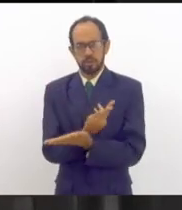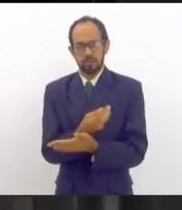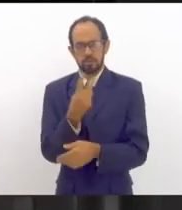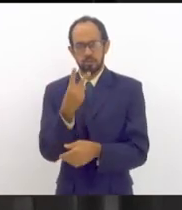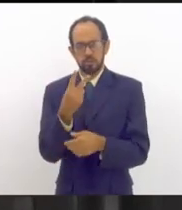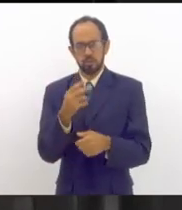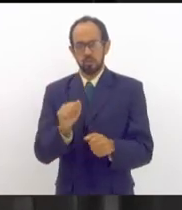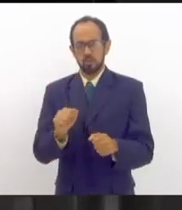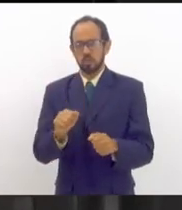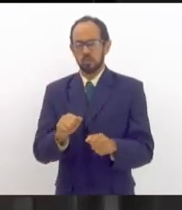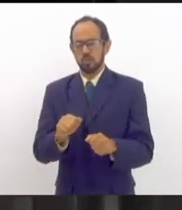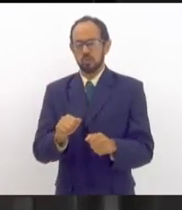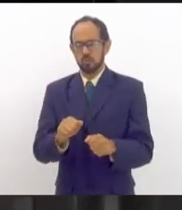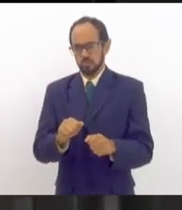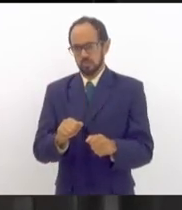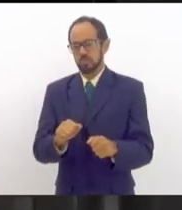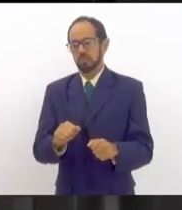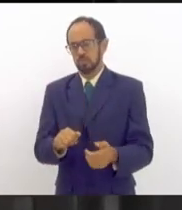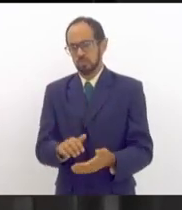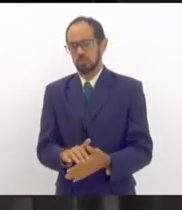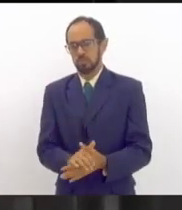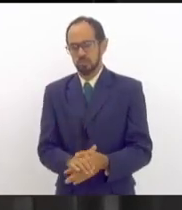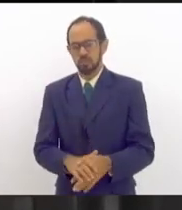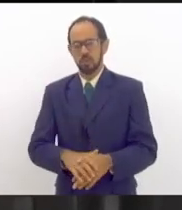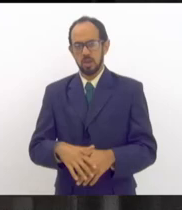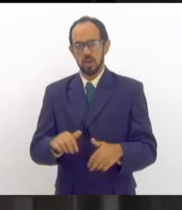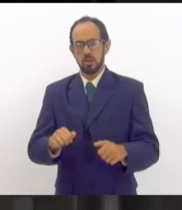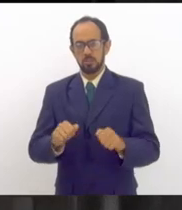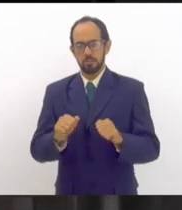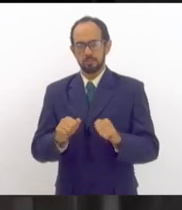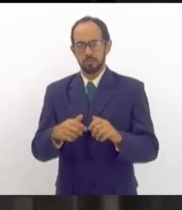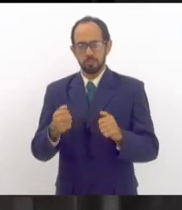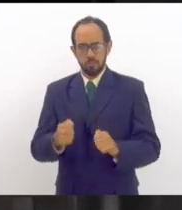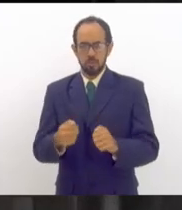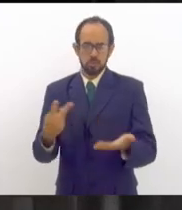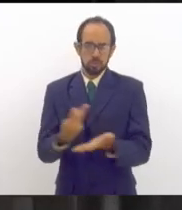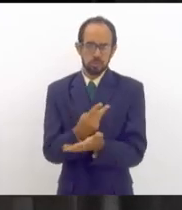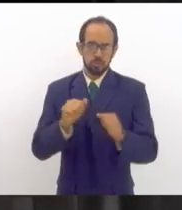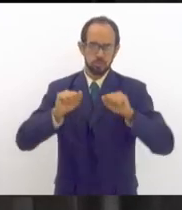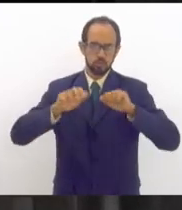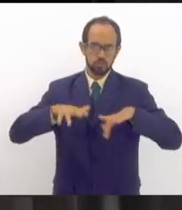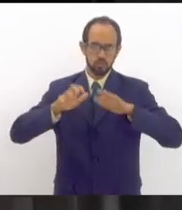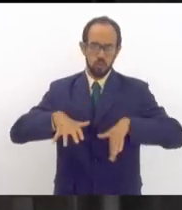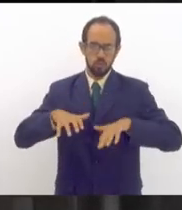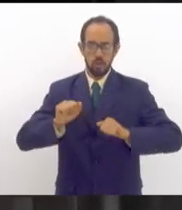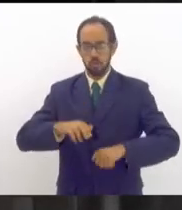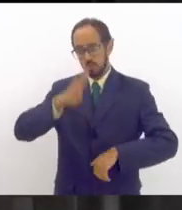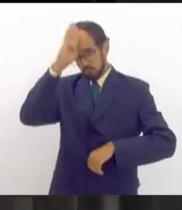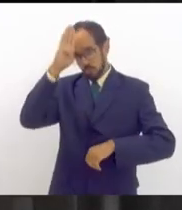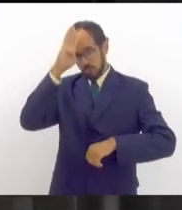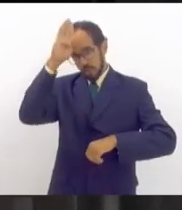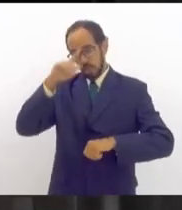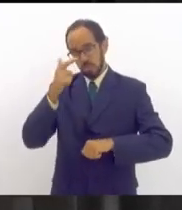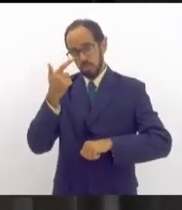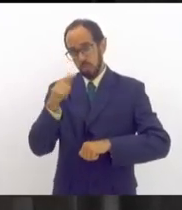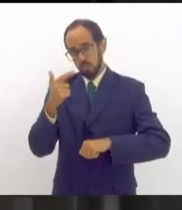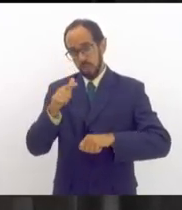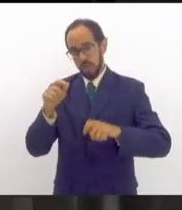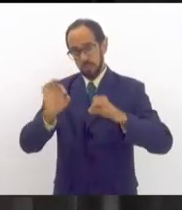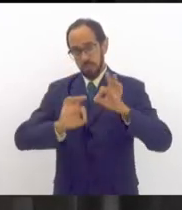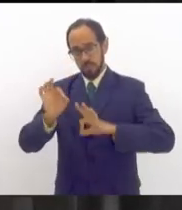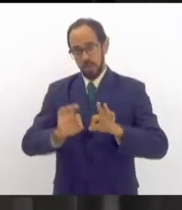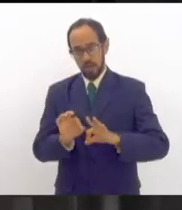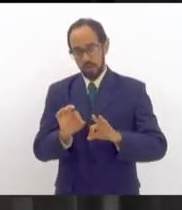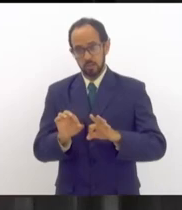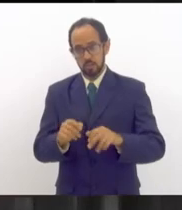tragédias na mesma semana e a previsão de chuva agora e a gente sabe que o corpo de bombeiro não tá preparado para mais uma tragédia a Defesa Civil